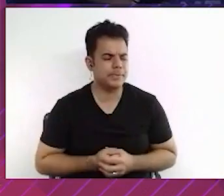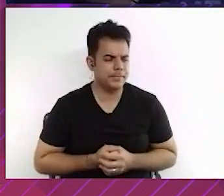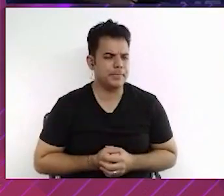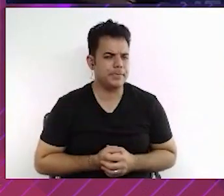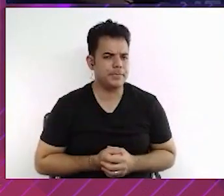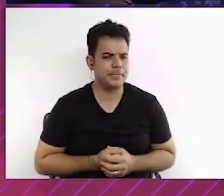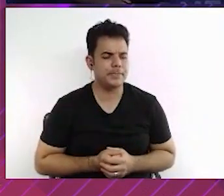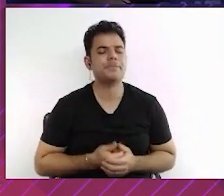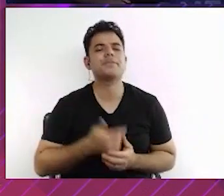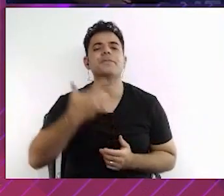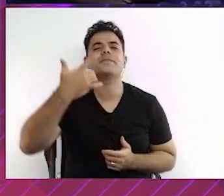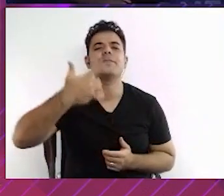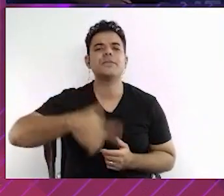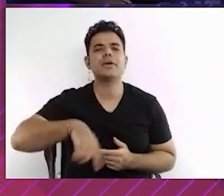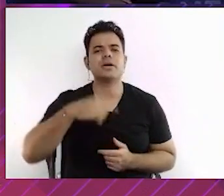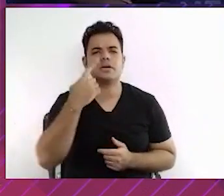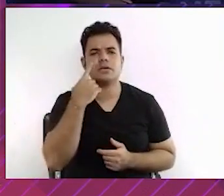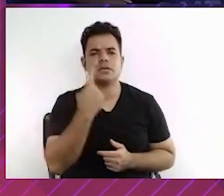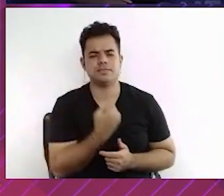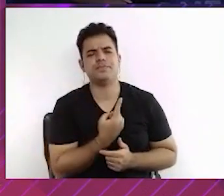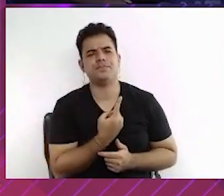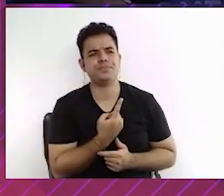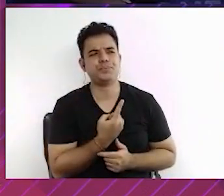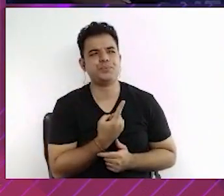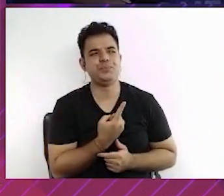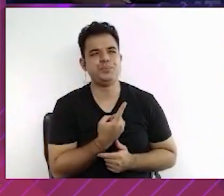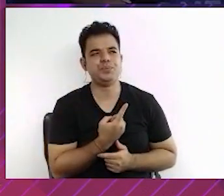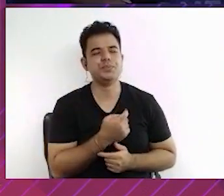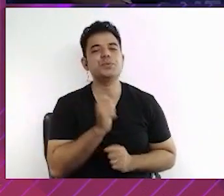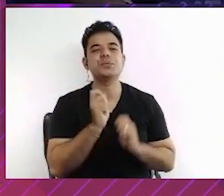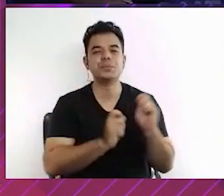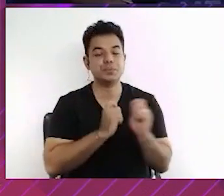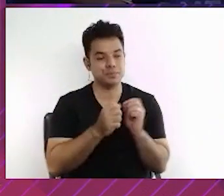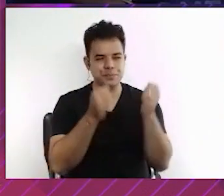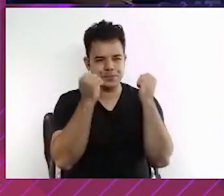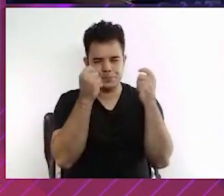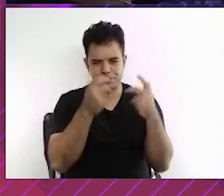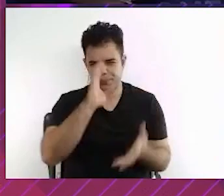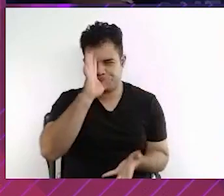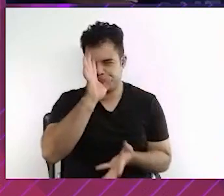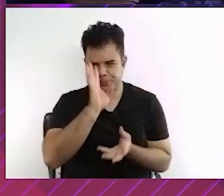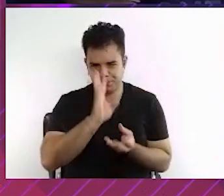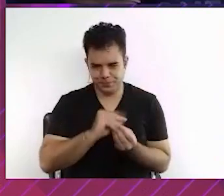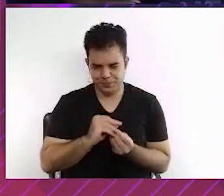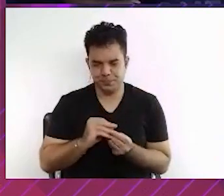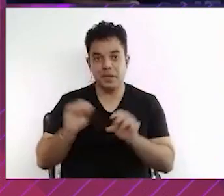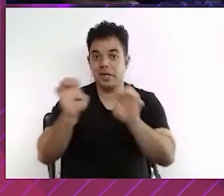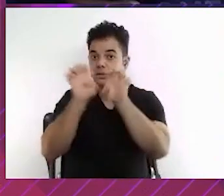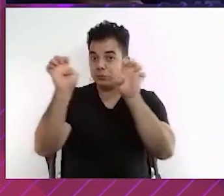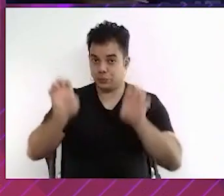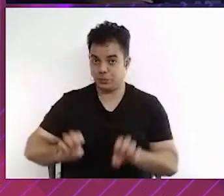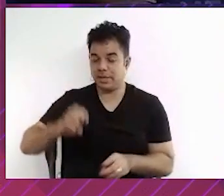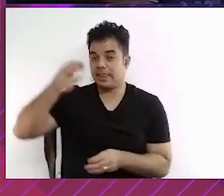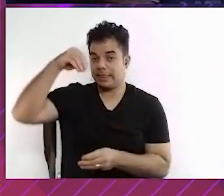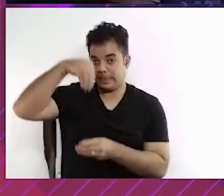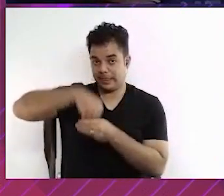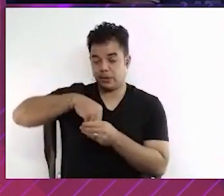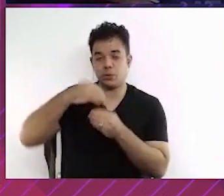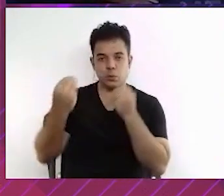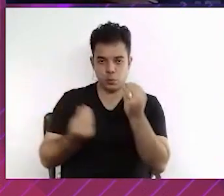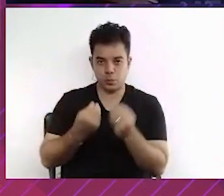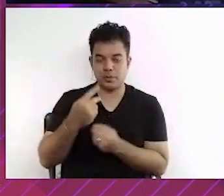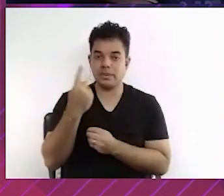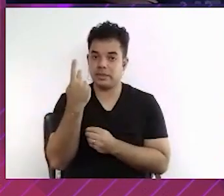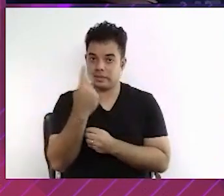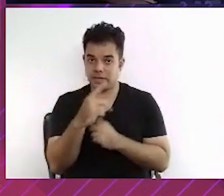E aqui eu estou para explicar para vocês como que funciona mais ou menos a estrutura do hospital. O hospital